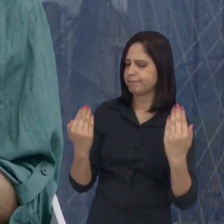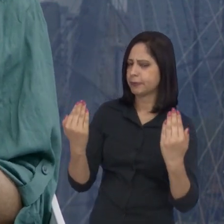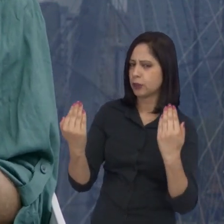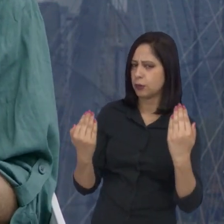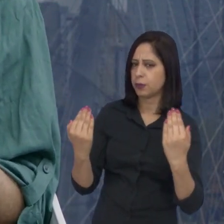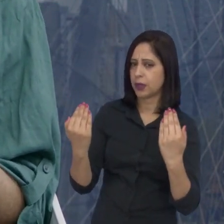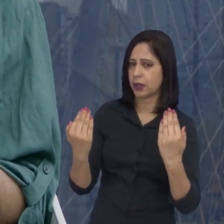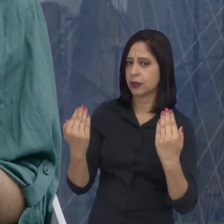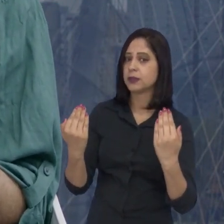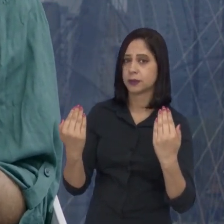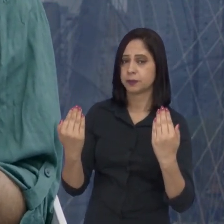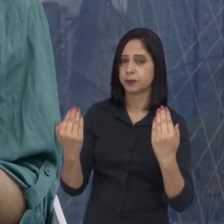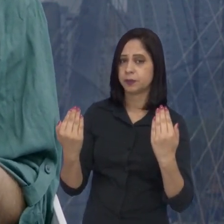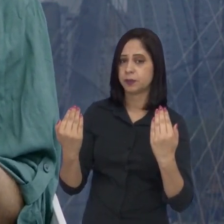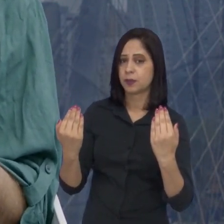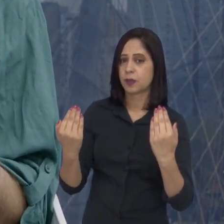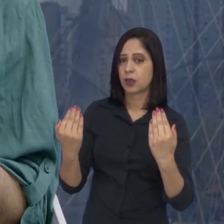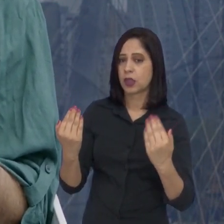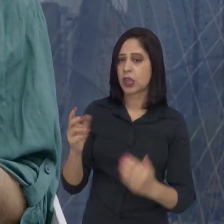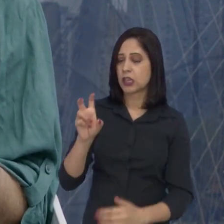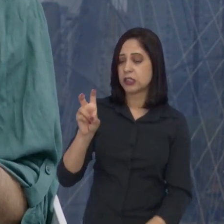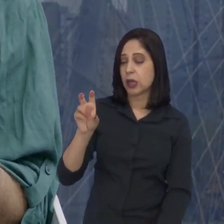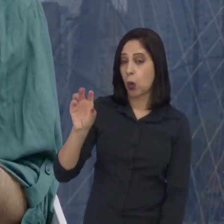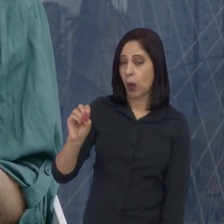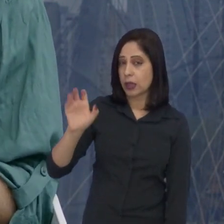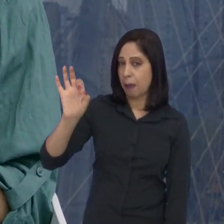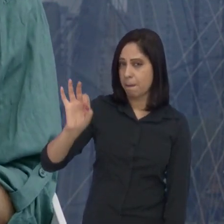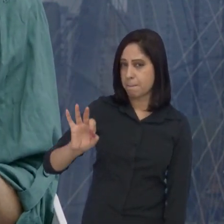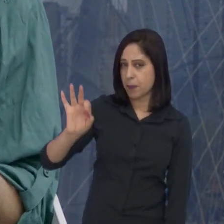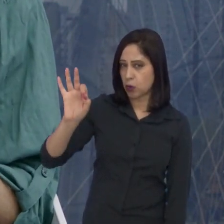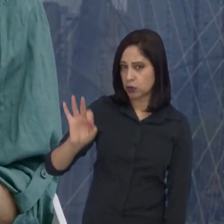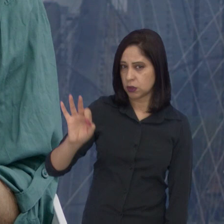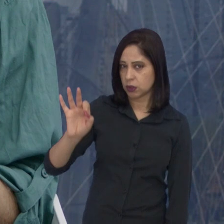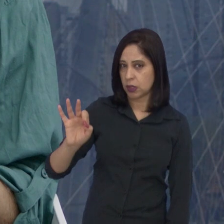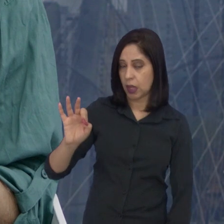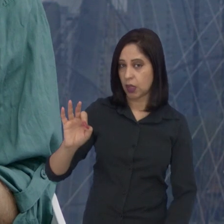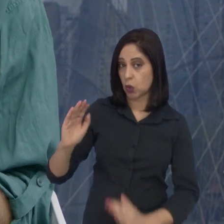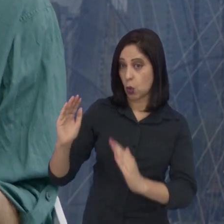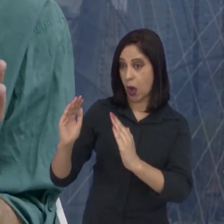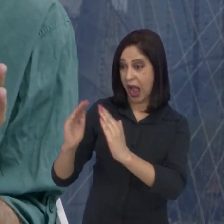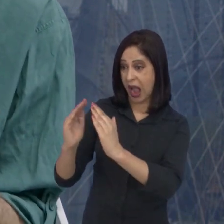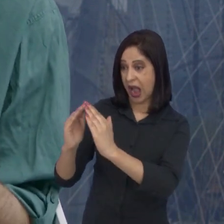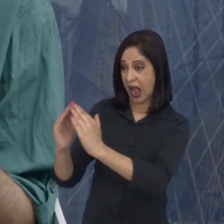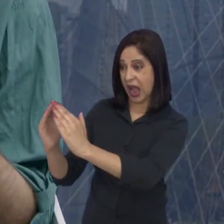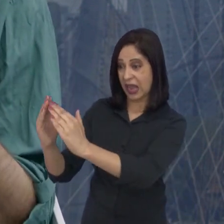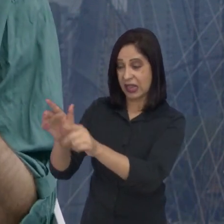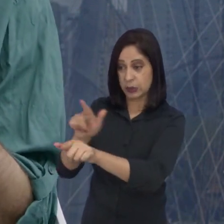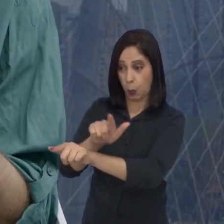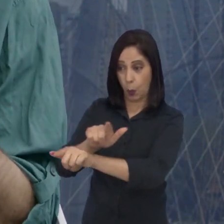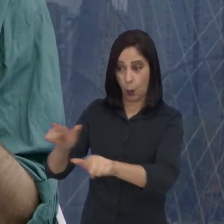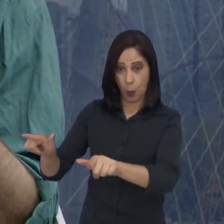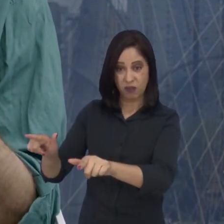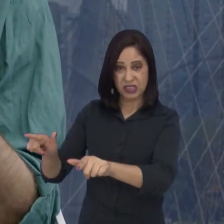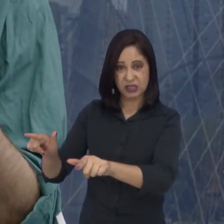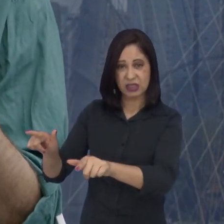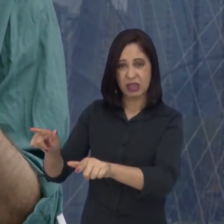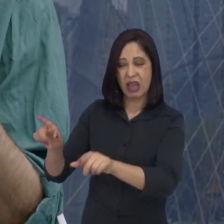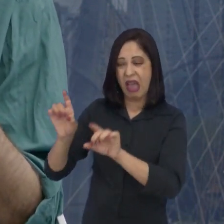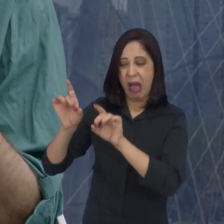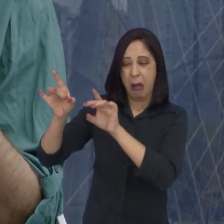que 50% dos valores dos imóveis não ocupados, eles não são ocupados, mas eles servem